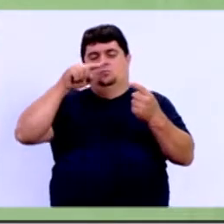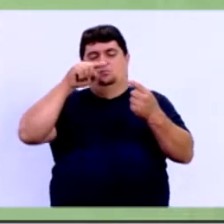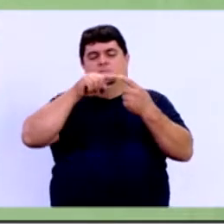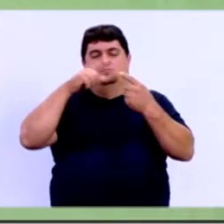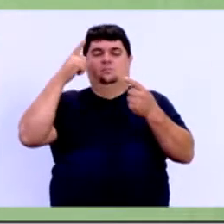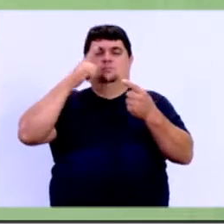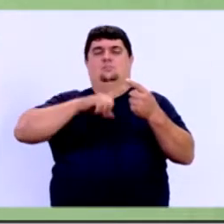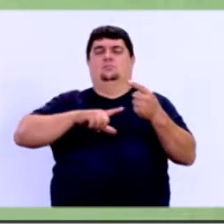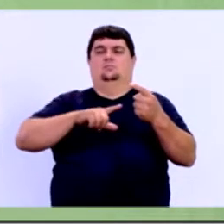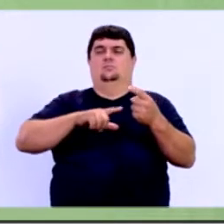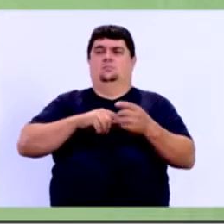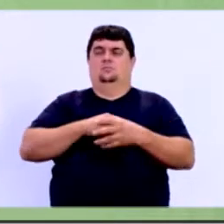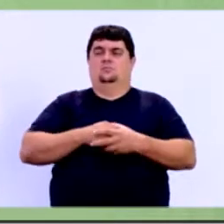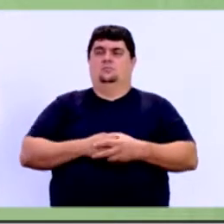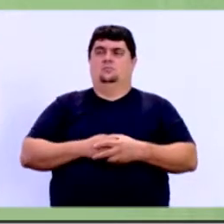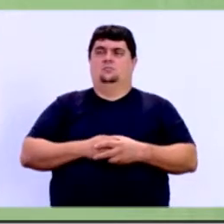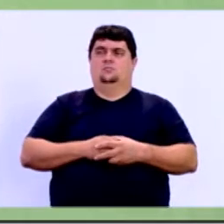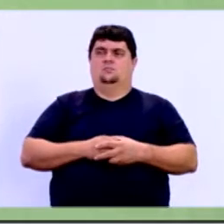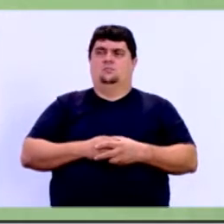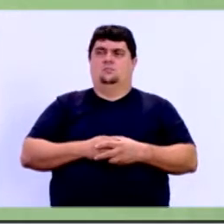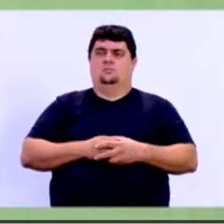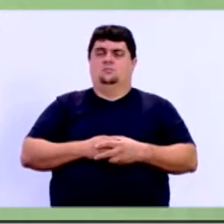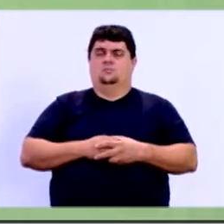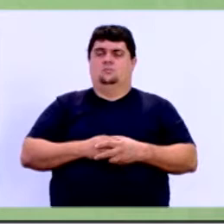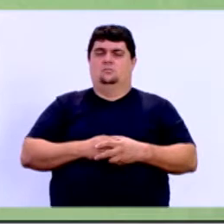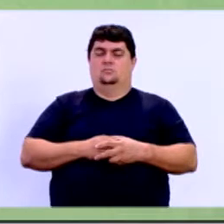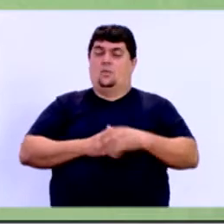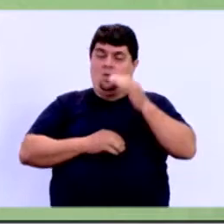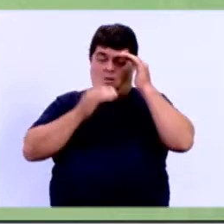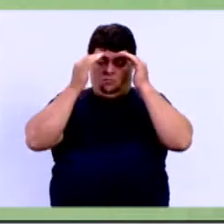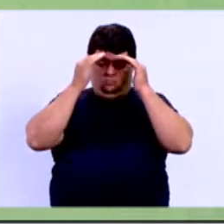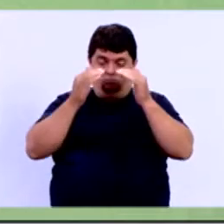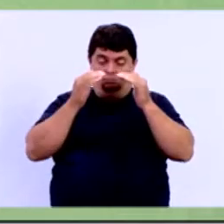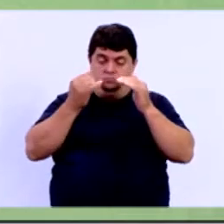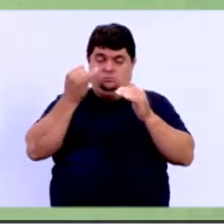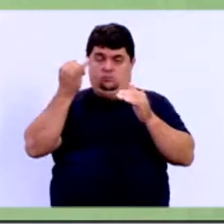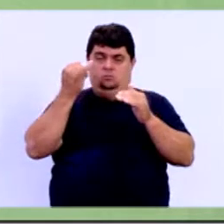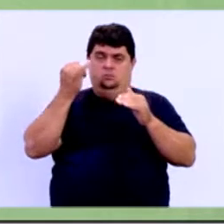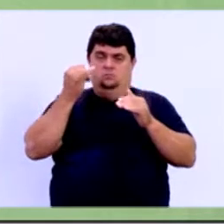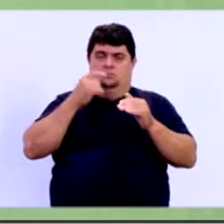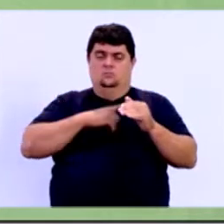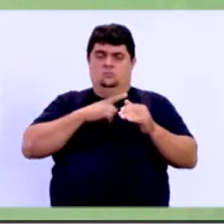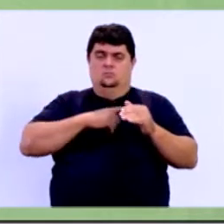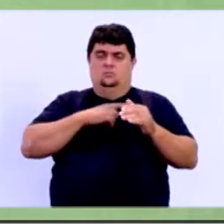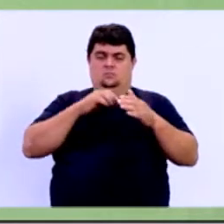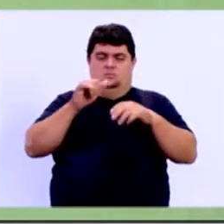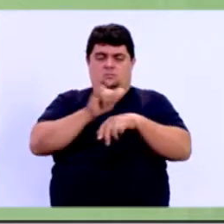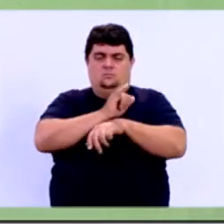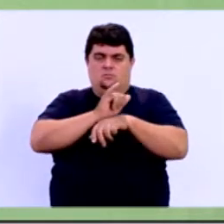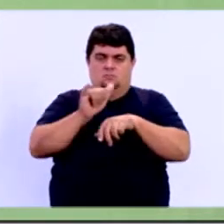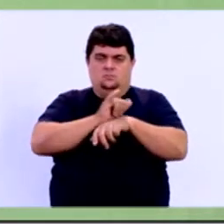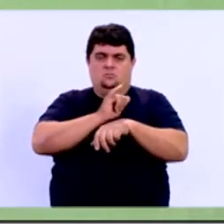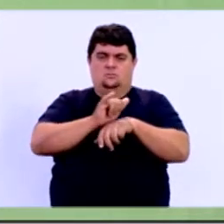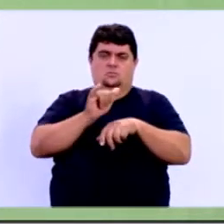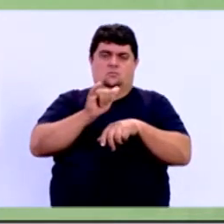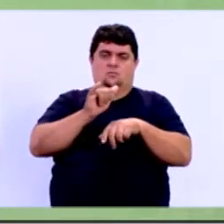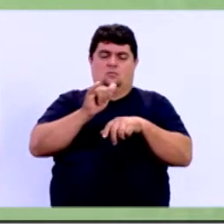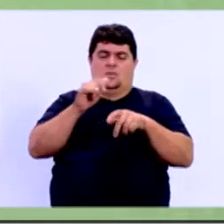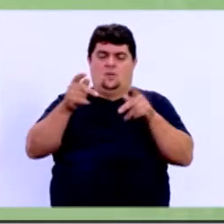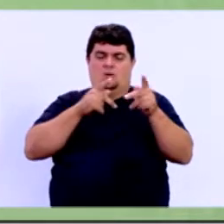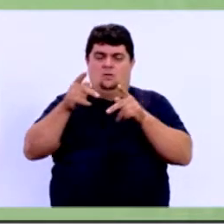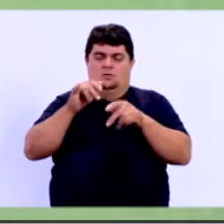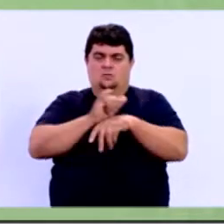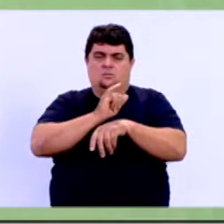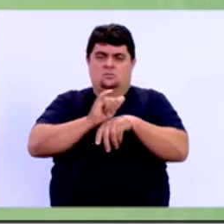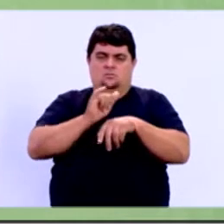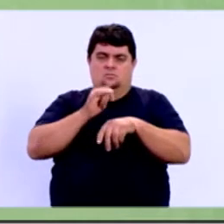objetivos, né? Então, atenção, então, para essa estratégia, para que esse planejamento